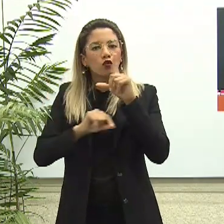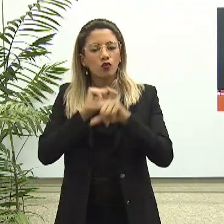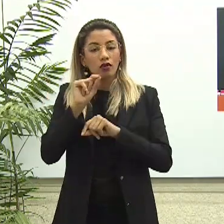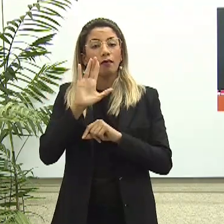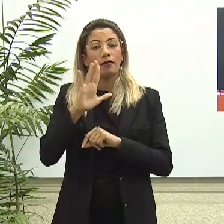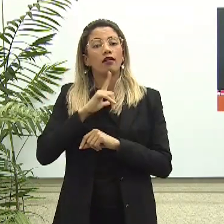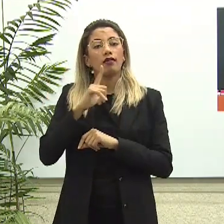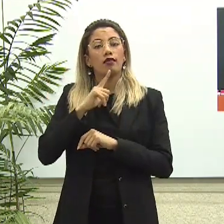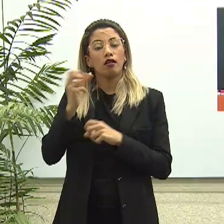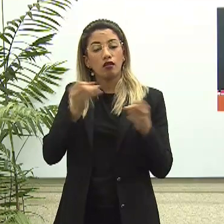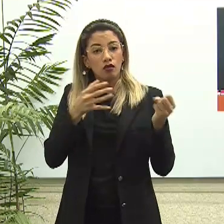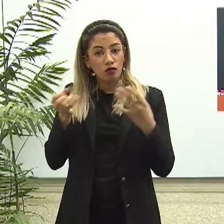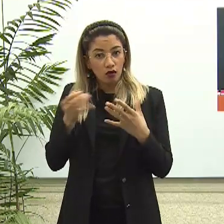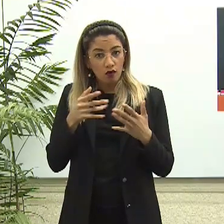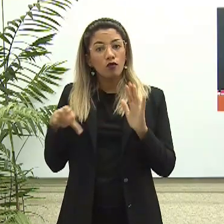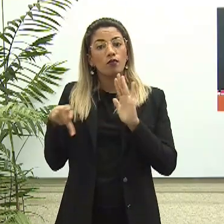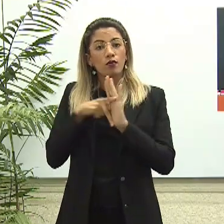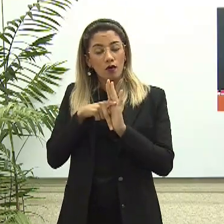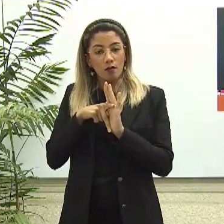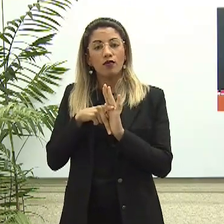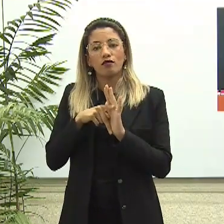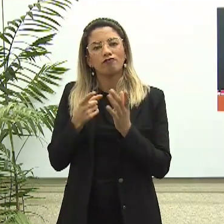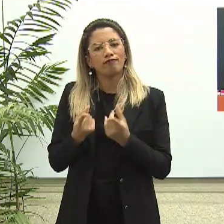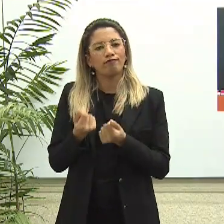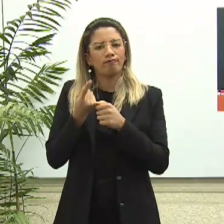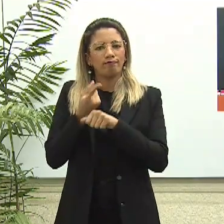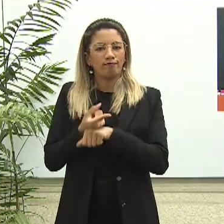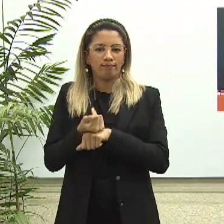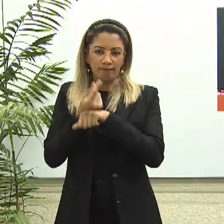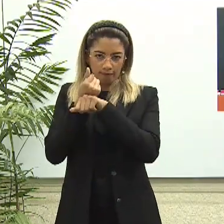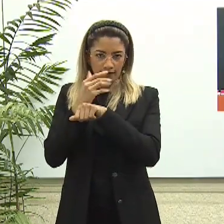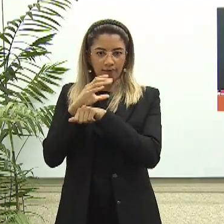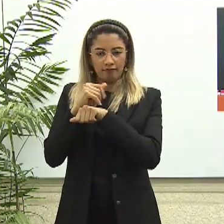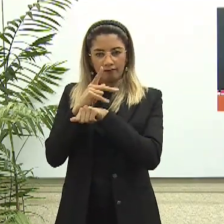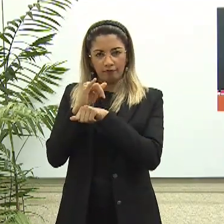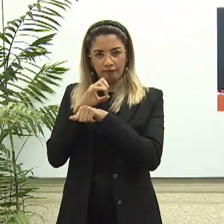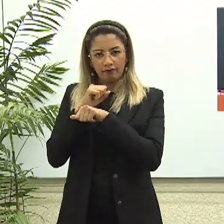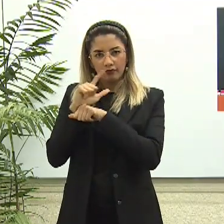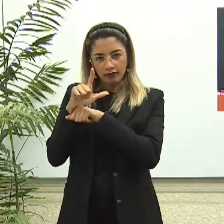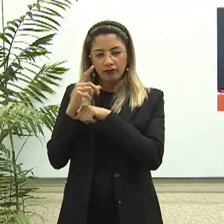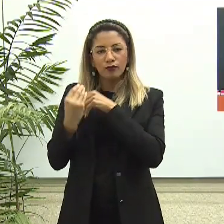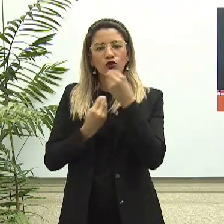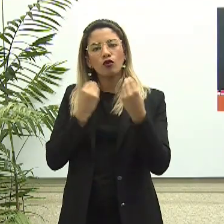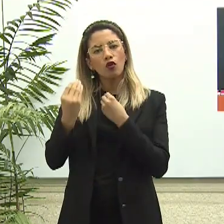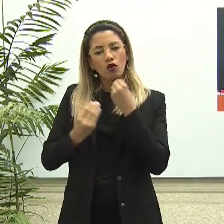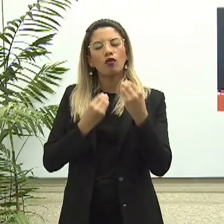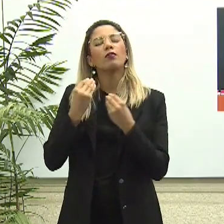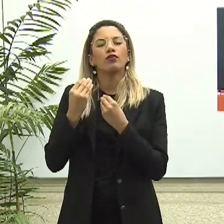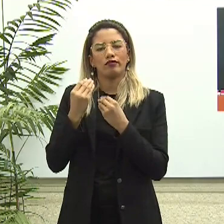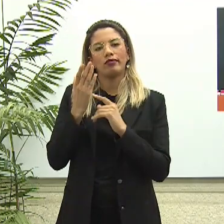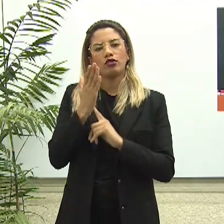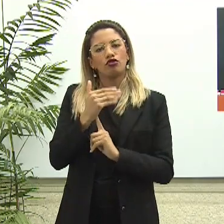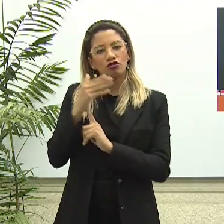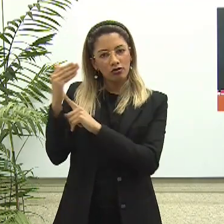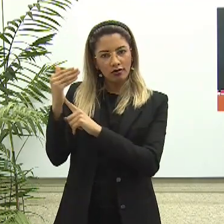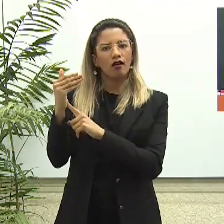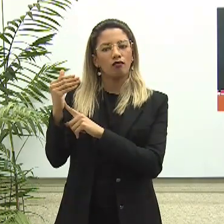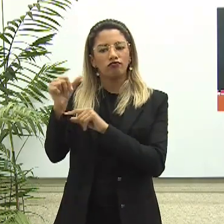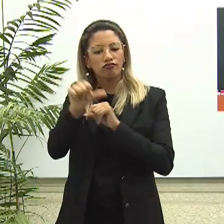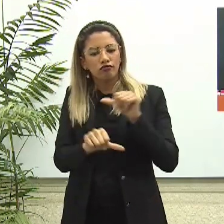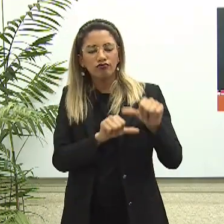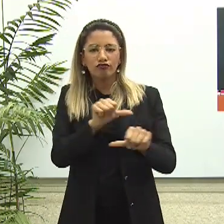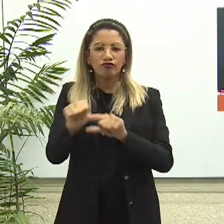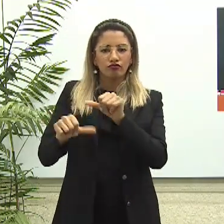novo na história do Capital a partir do do da do desenvolvimento das tecnologias digitais e a partir do desenvolvimento